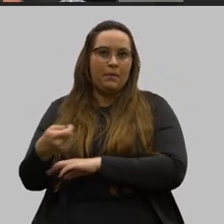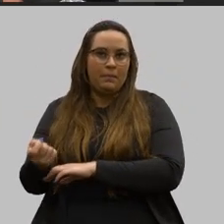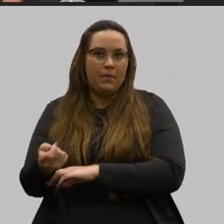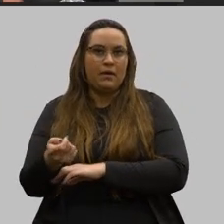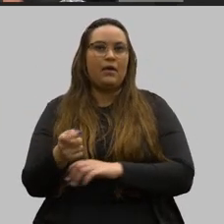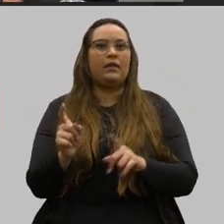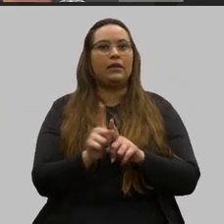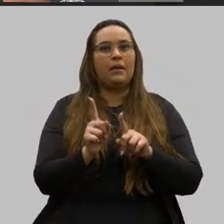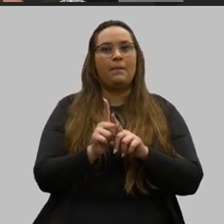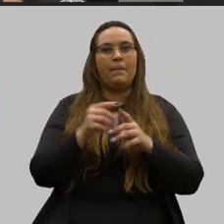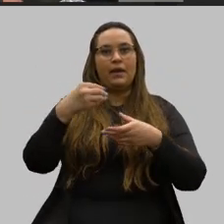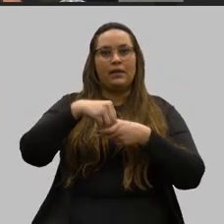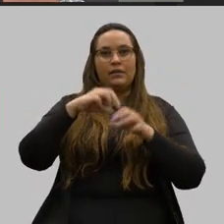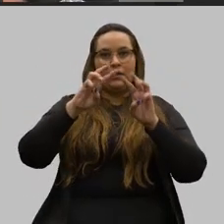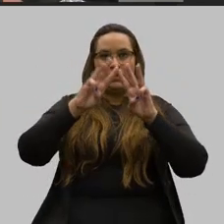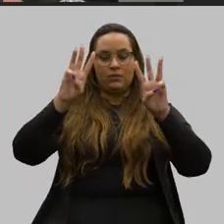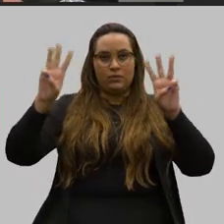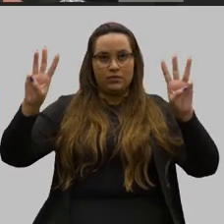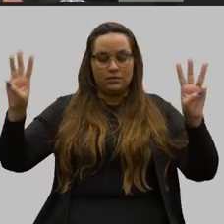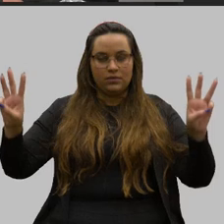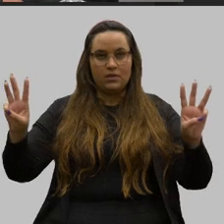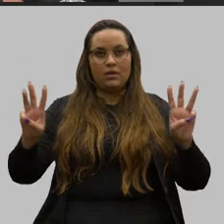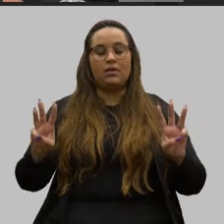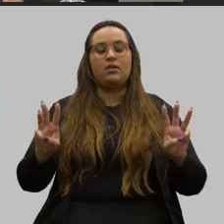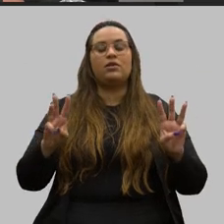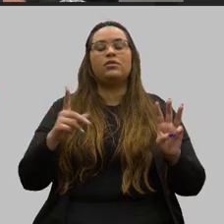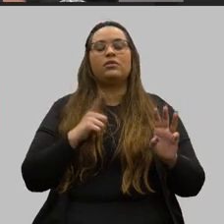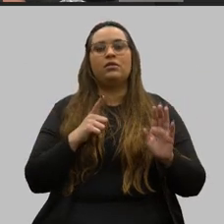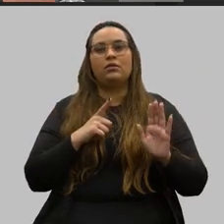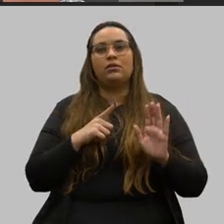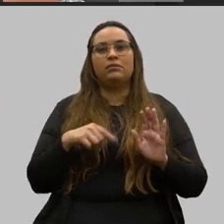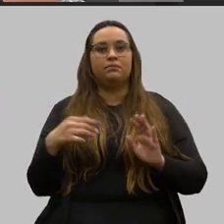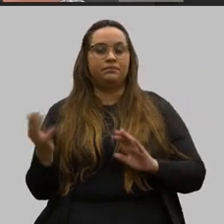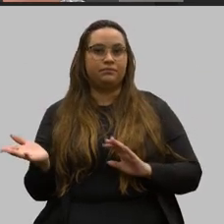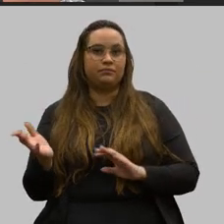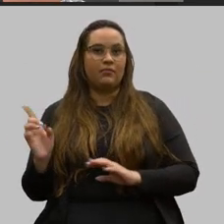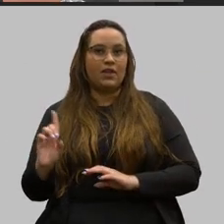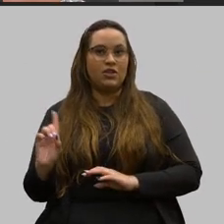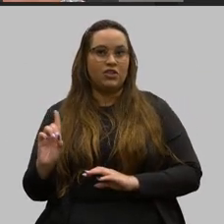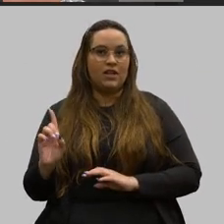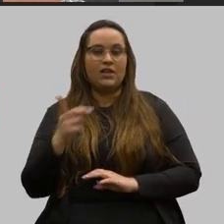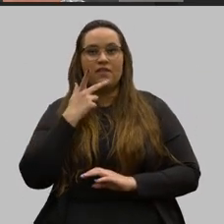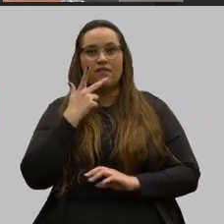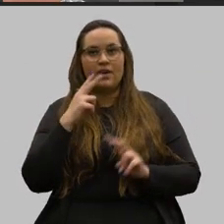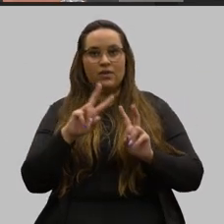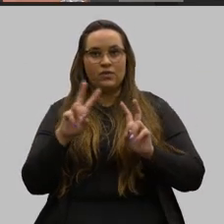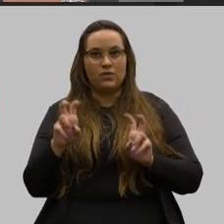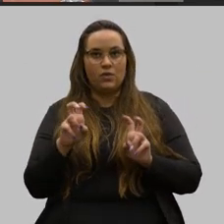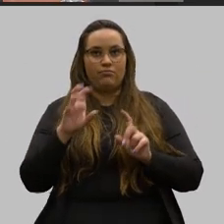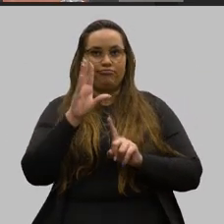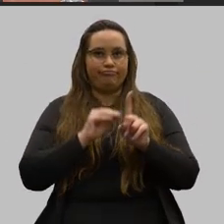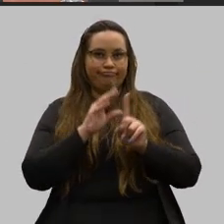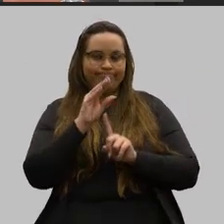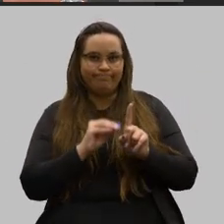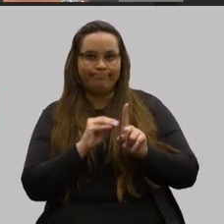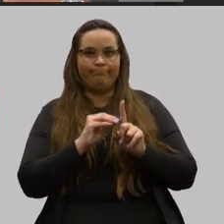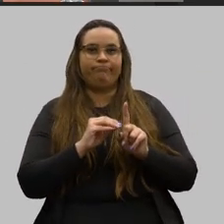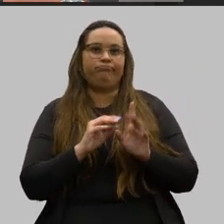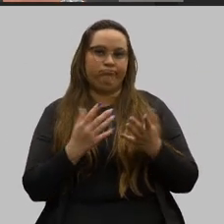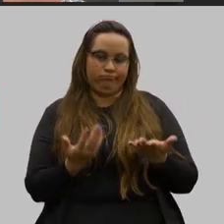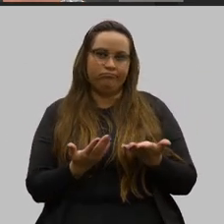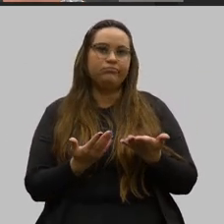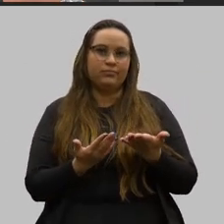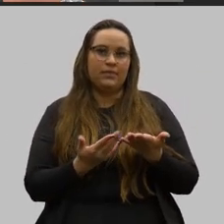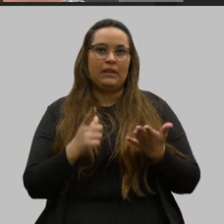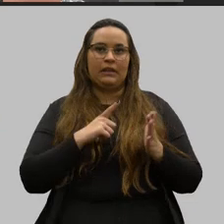nosso portal então tem aí os dois na na parte direita do nosso vídeo falando sobre Aé sexual importunação comporte sempre dentro